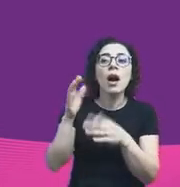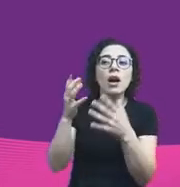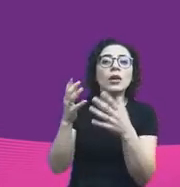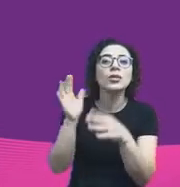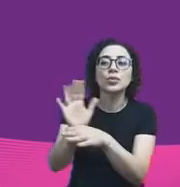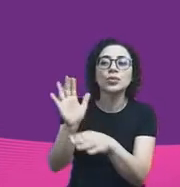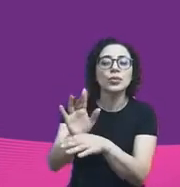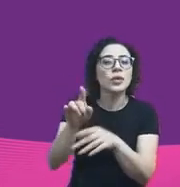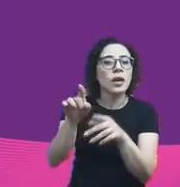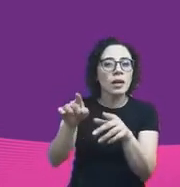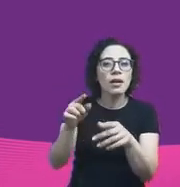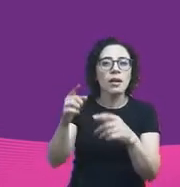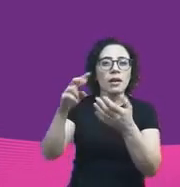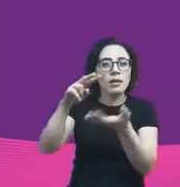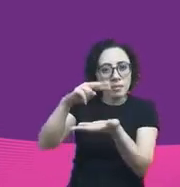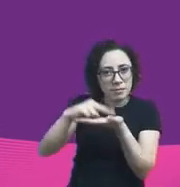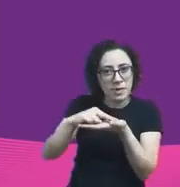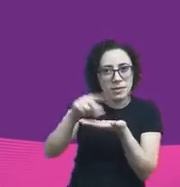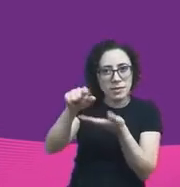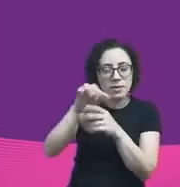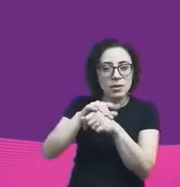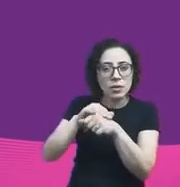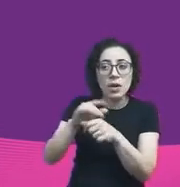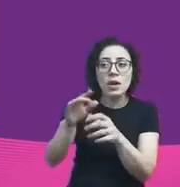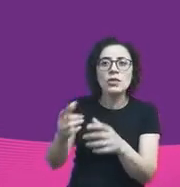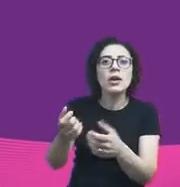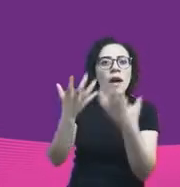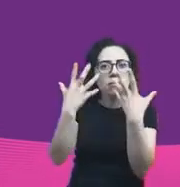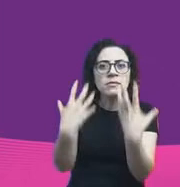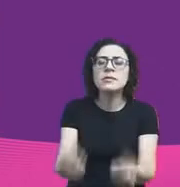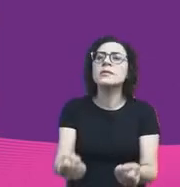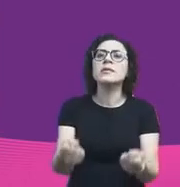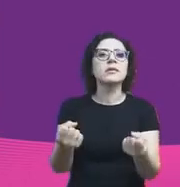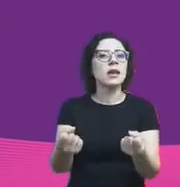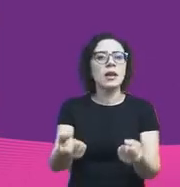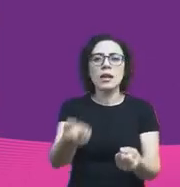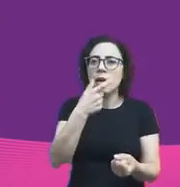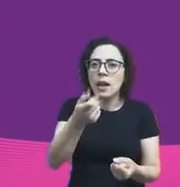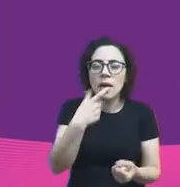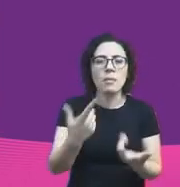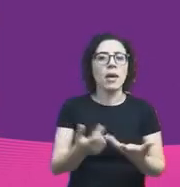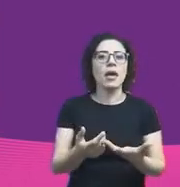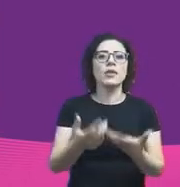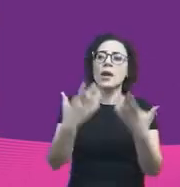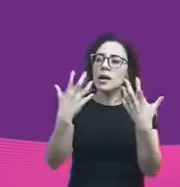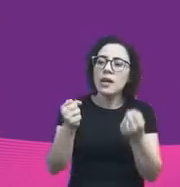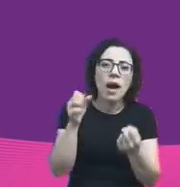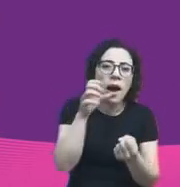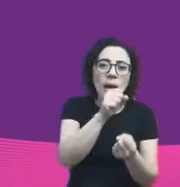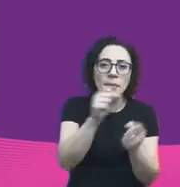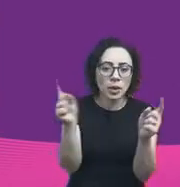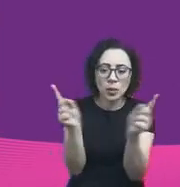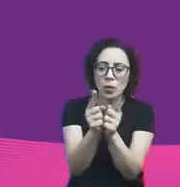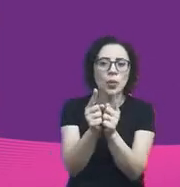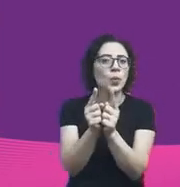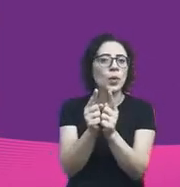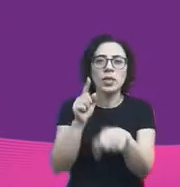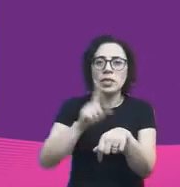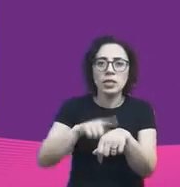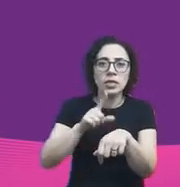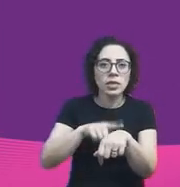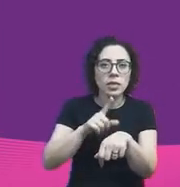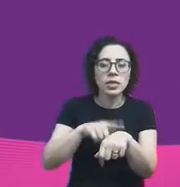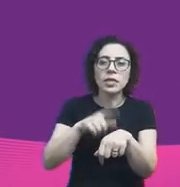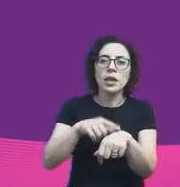aumenta o resultado técnico do tratamento, diminui os custos médicos, porque os